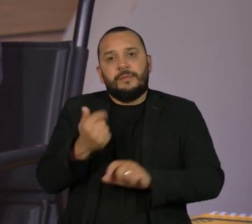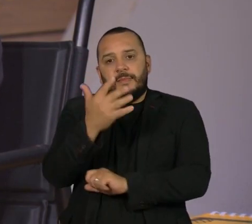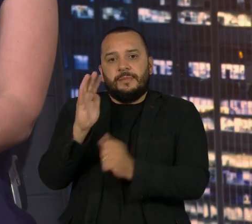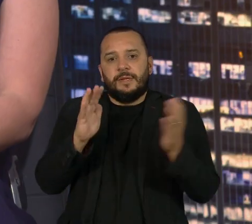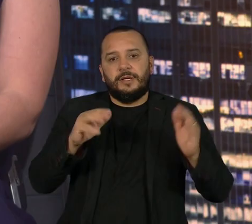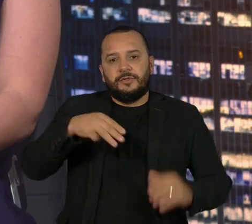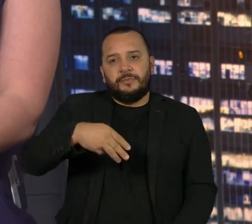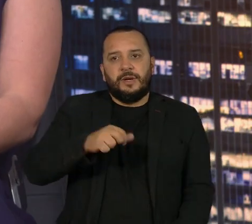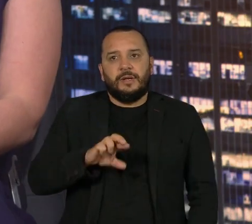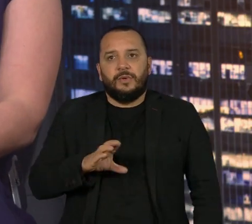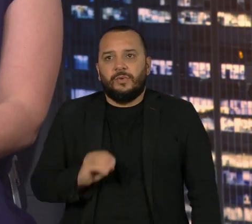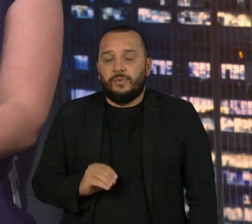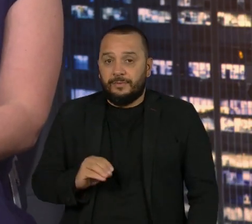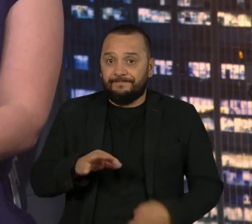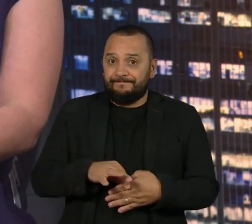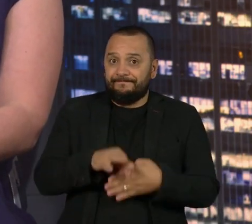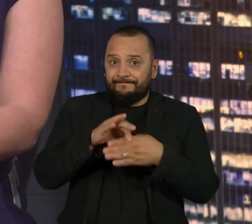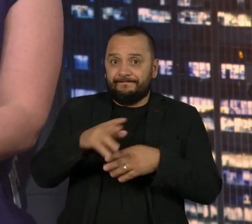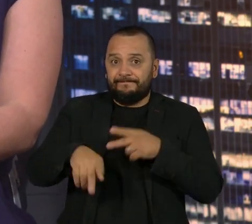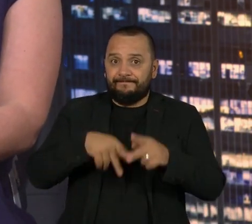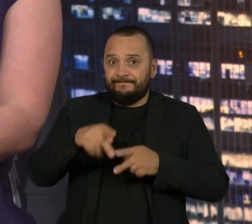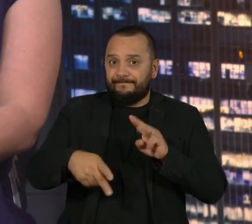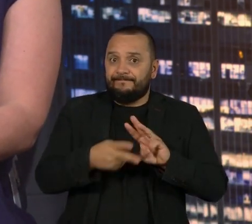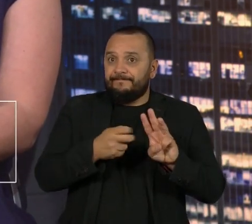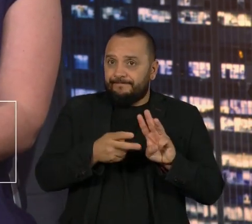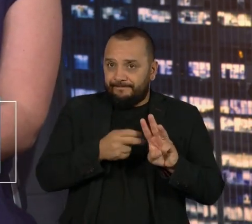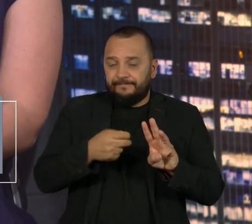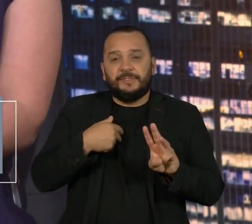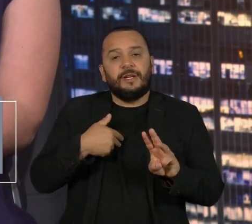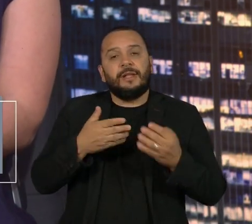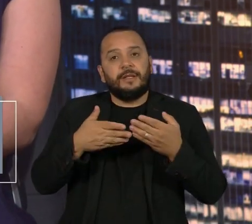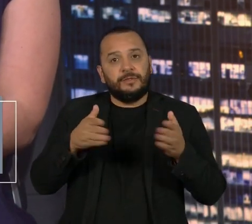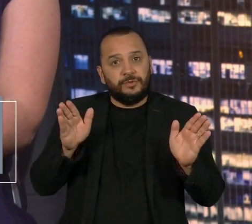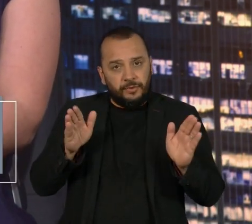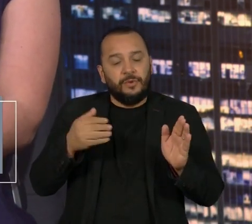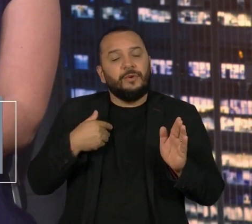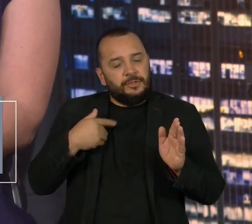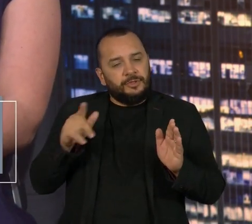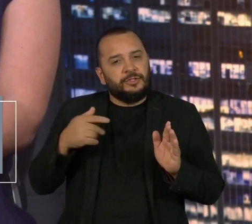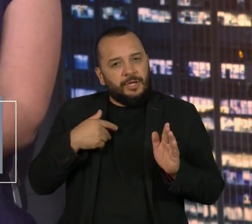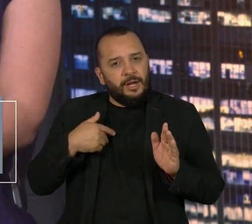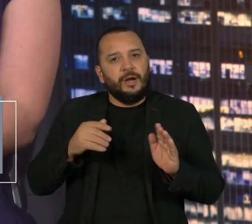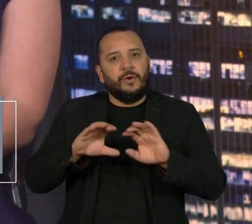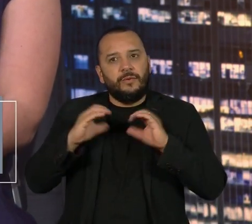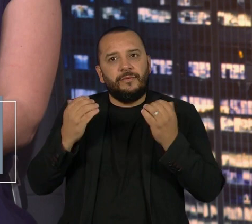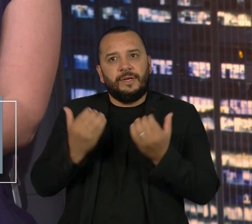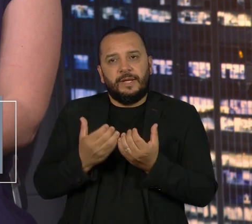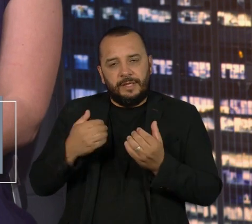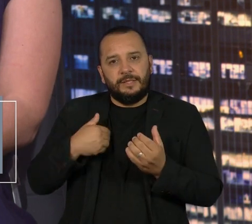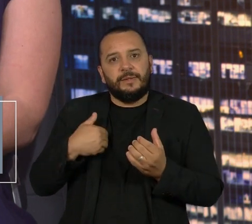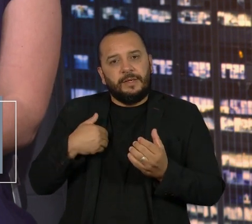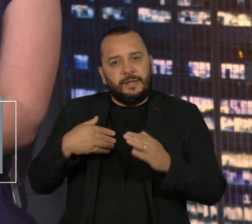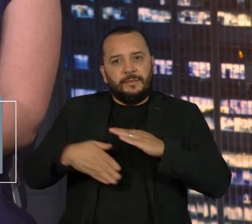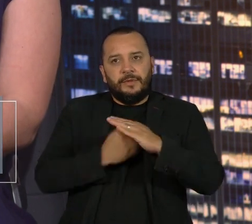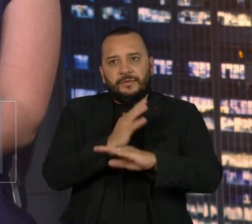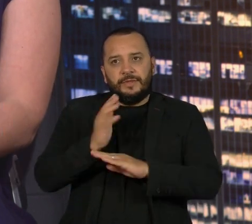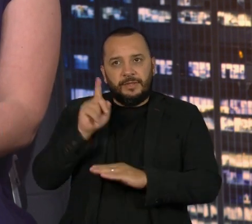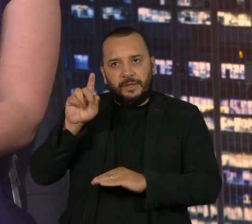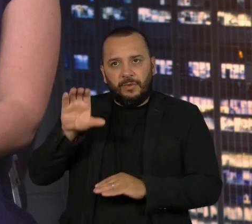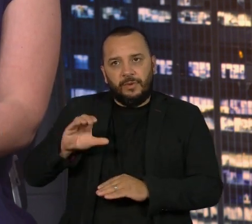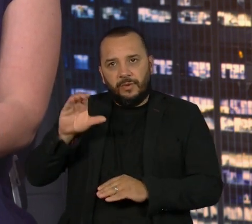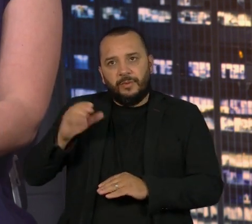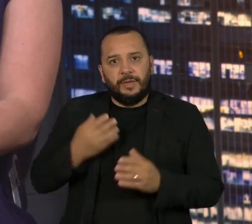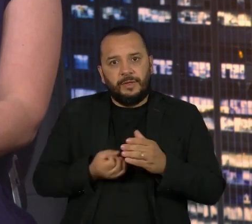Mantovani. Lideranças dos povos originários lançaram, durante a Conferência da Biodiversidade na Colômbia, o G9